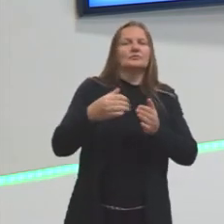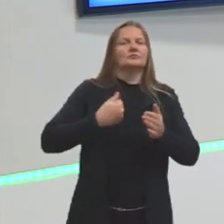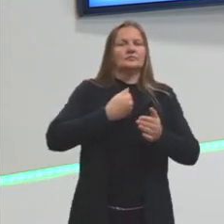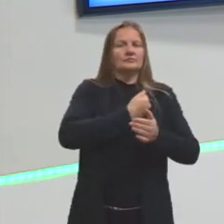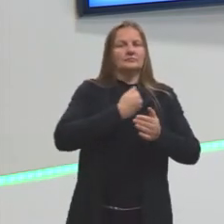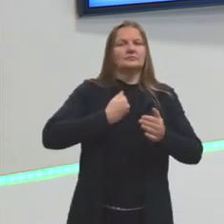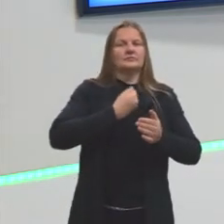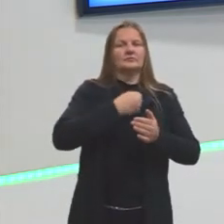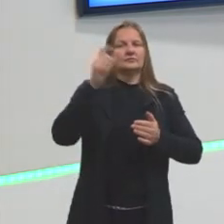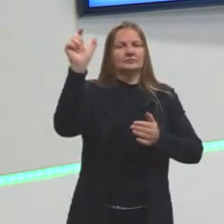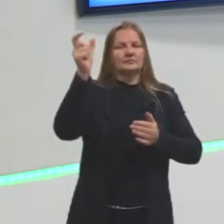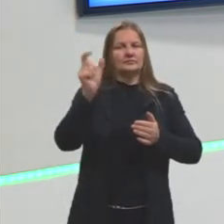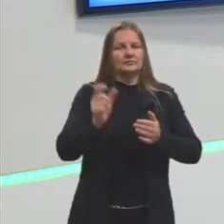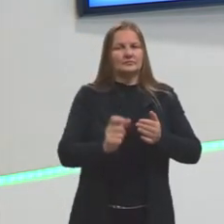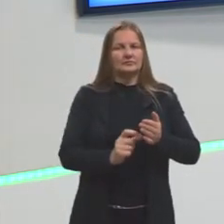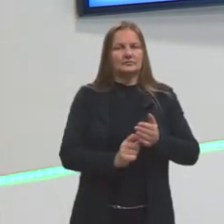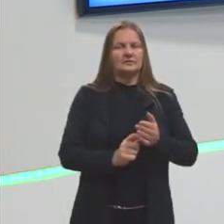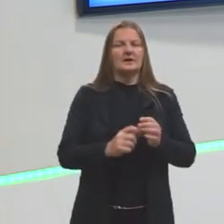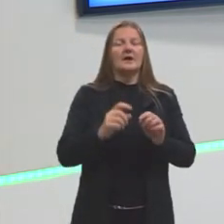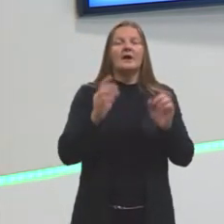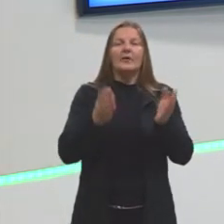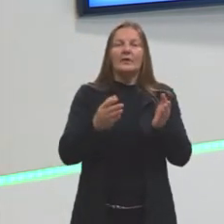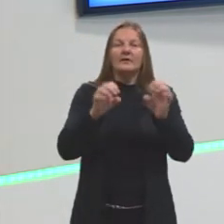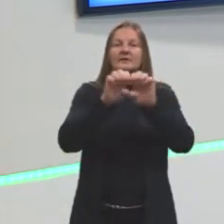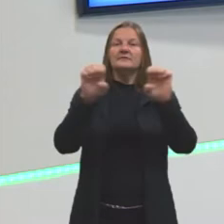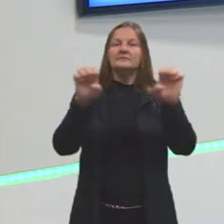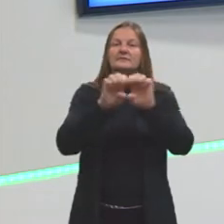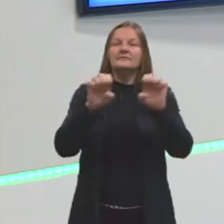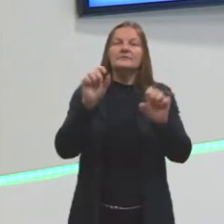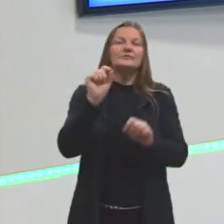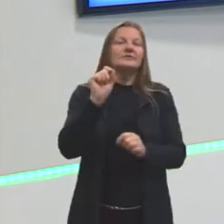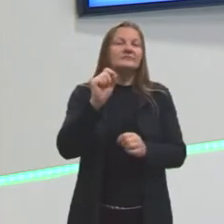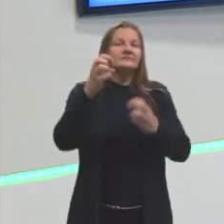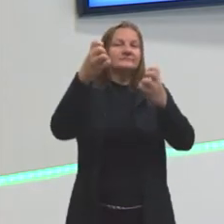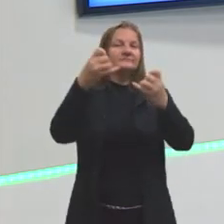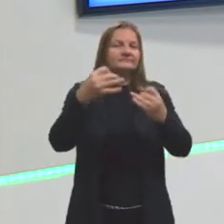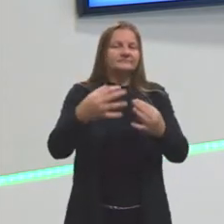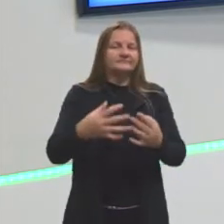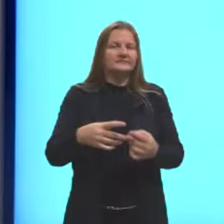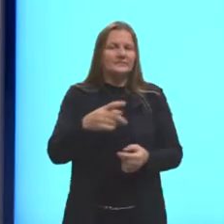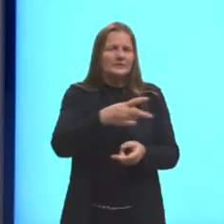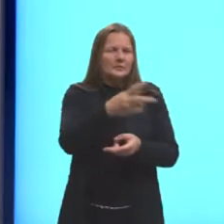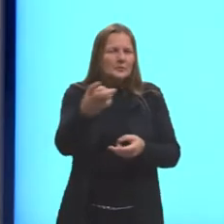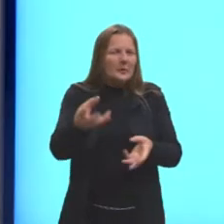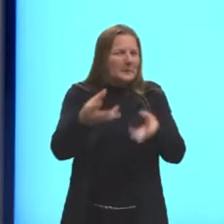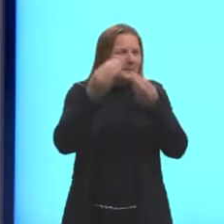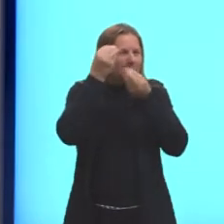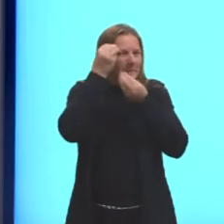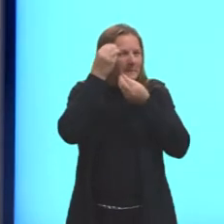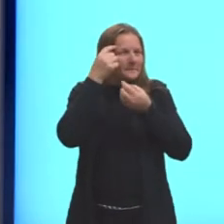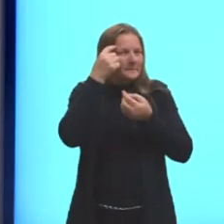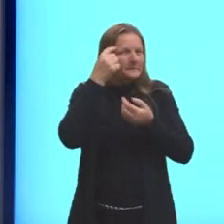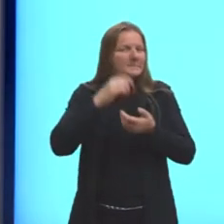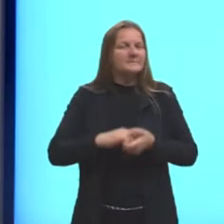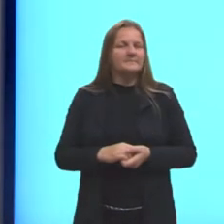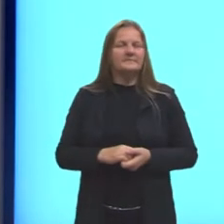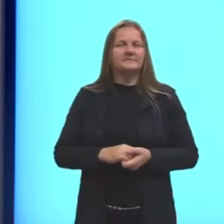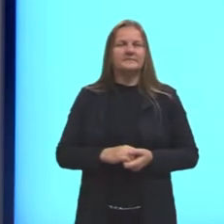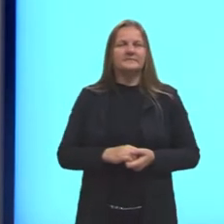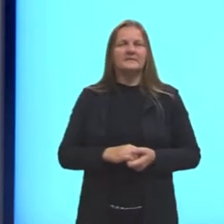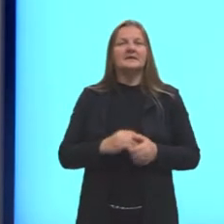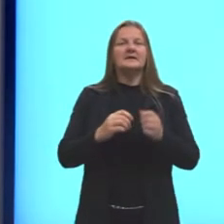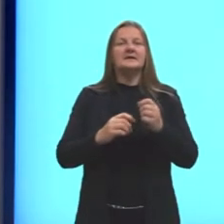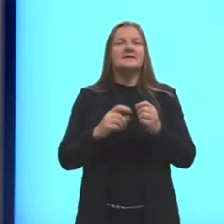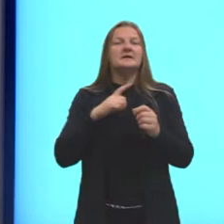números agora aqui nessas expressões o quê que vocês devem associar aqui então que são